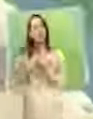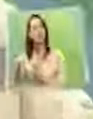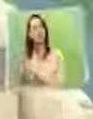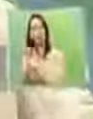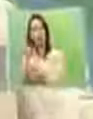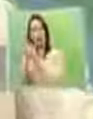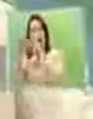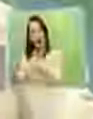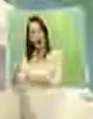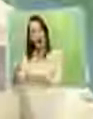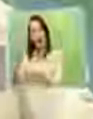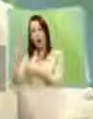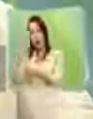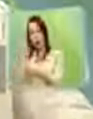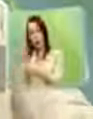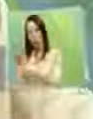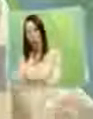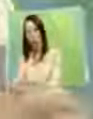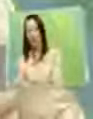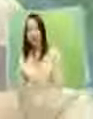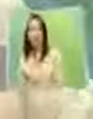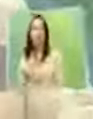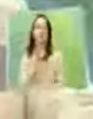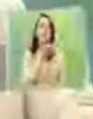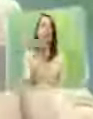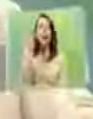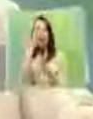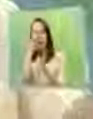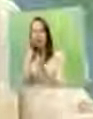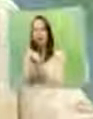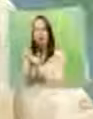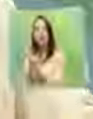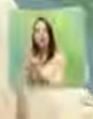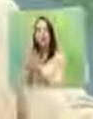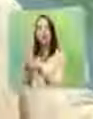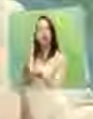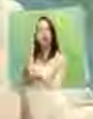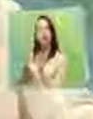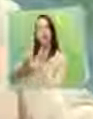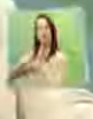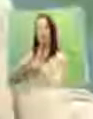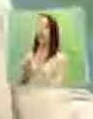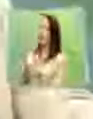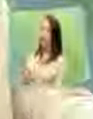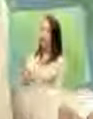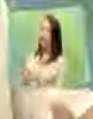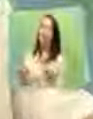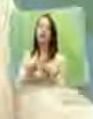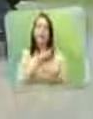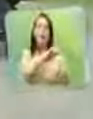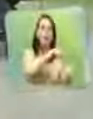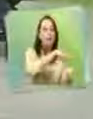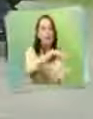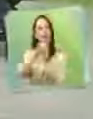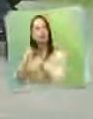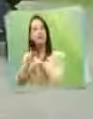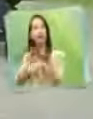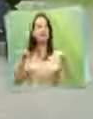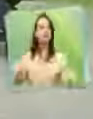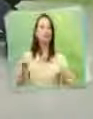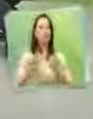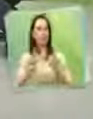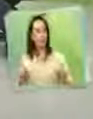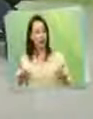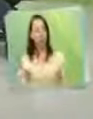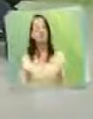questões da cidadania no Brasil. Uhum. Ou mesmo internamente ao território brasileiro, fazendo essa diferenciação também. Eu, Júlia, só falando uma outra coisa, ficar